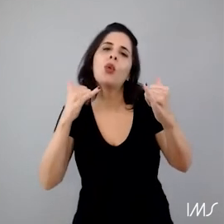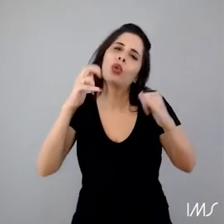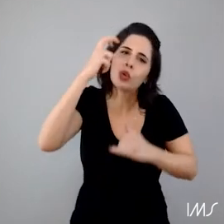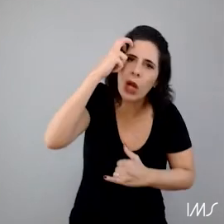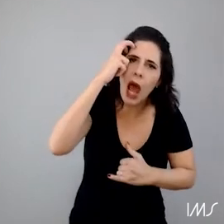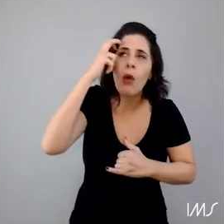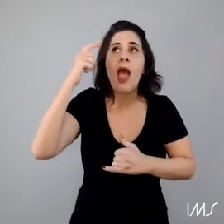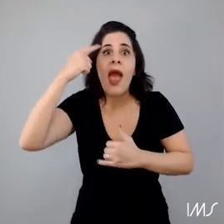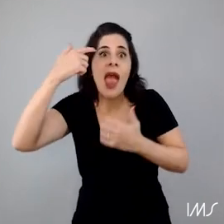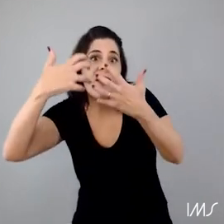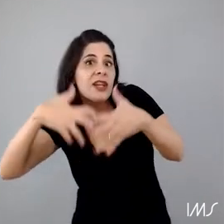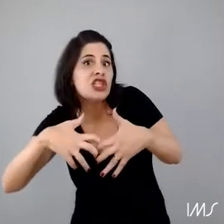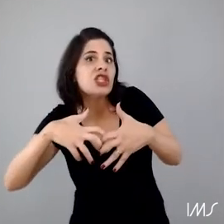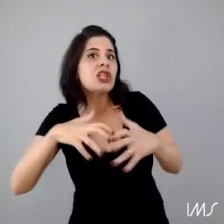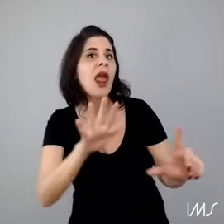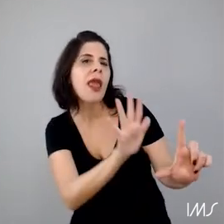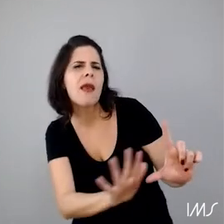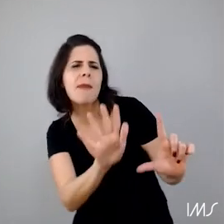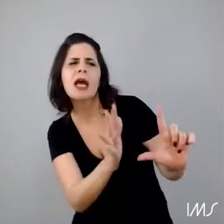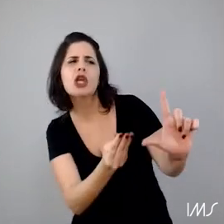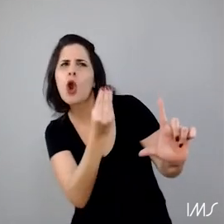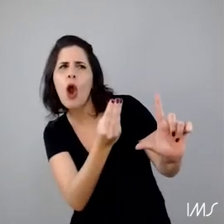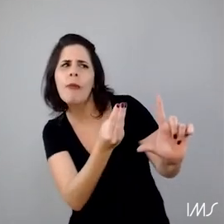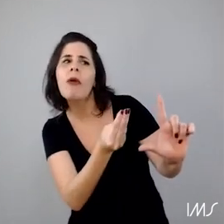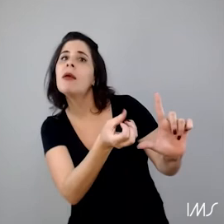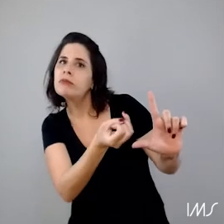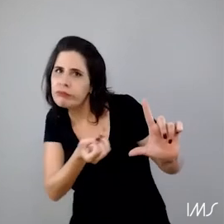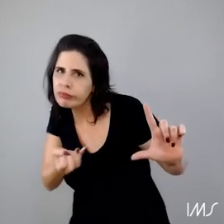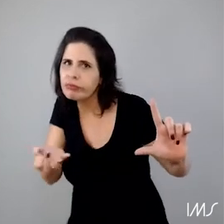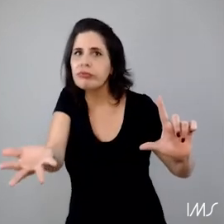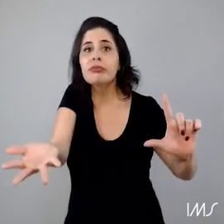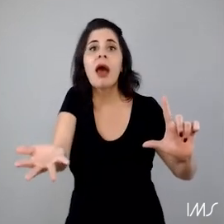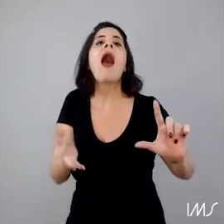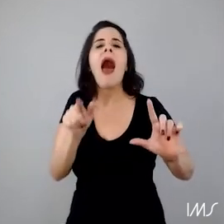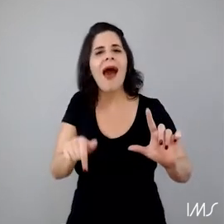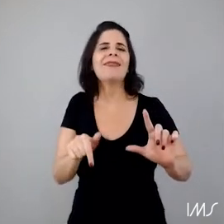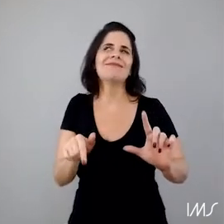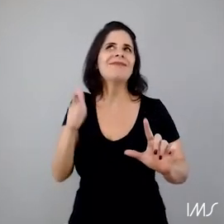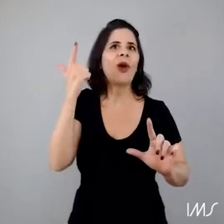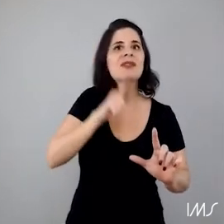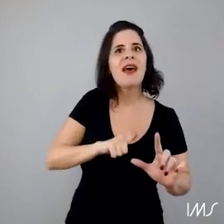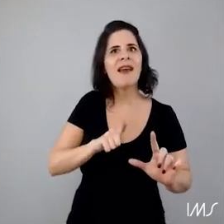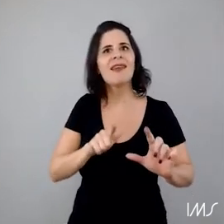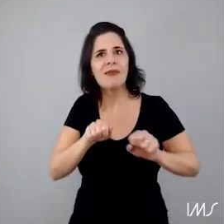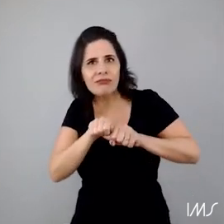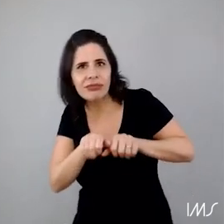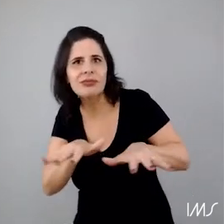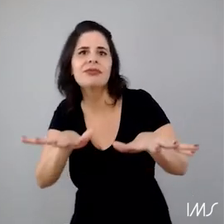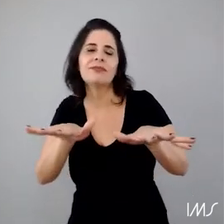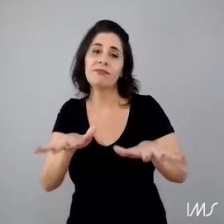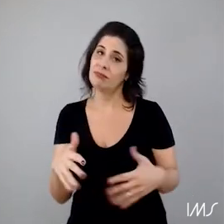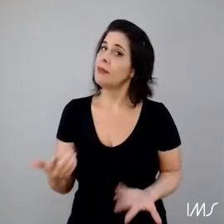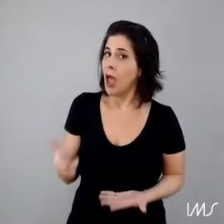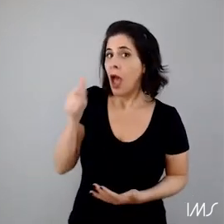e a reflexão sobre o mundo das imagens que ganhava espaço no mundo real. E assim como Stefani Abril, outros